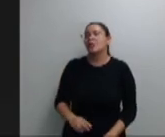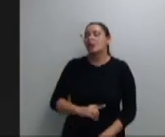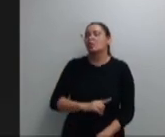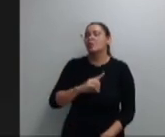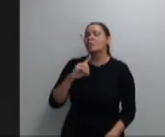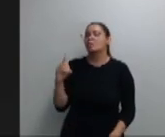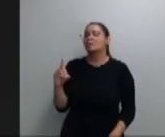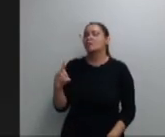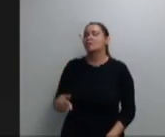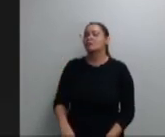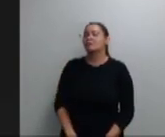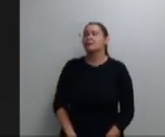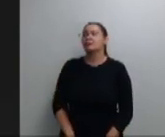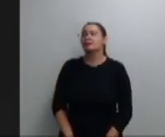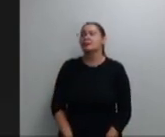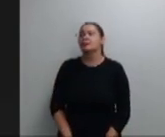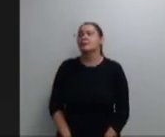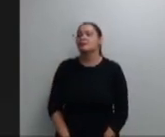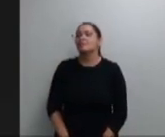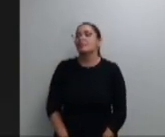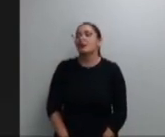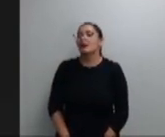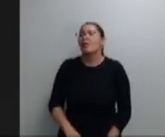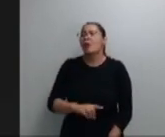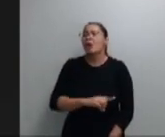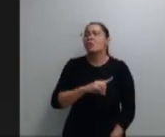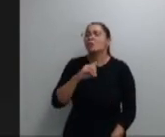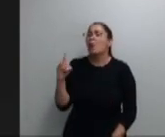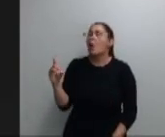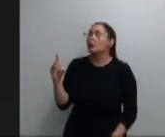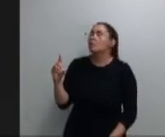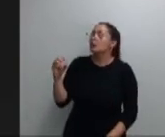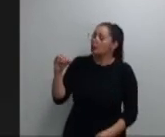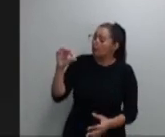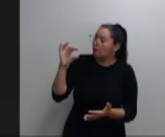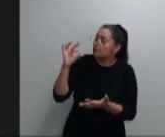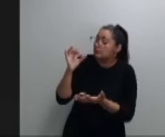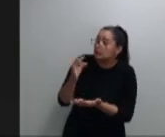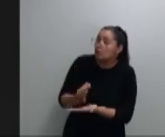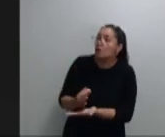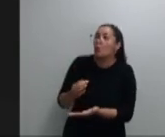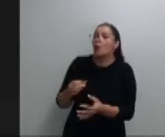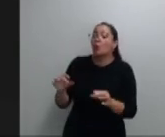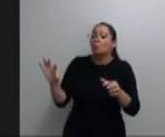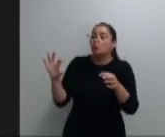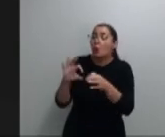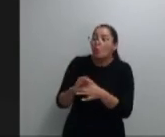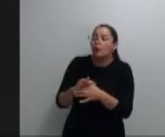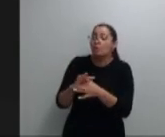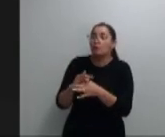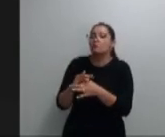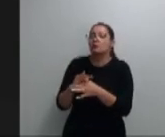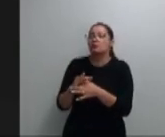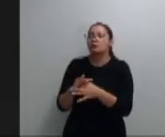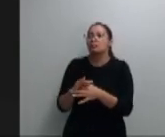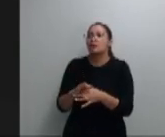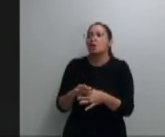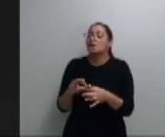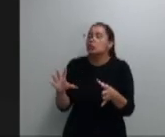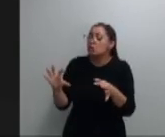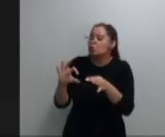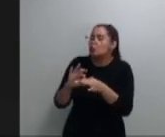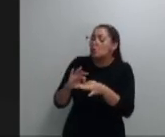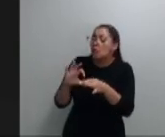Extraordinária da White Martins é a data demarcadora da união das empresas se essa união de empresas